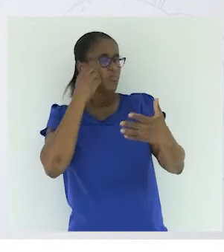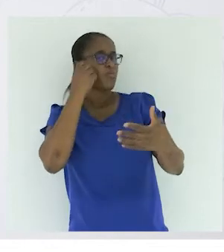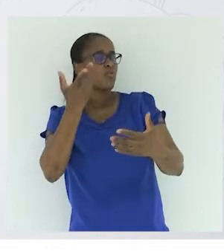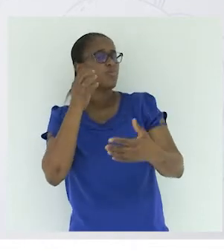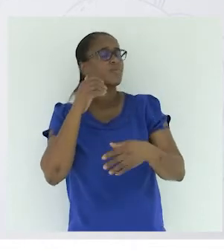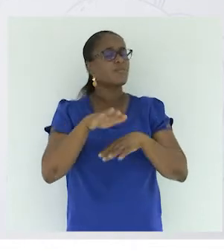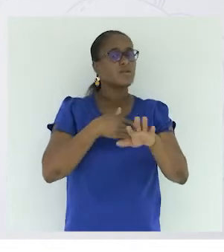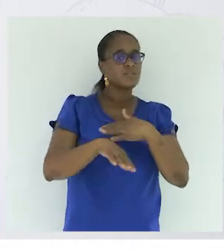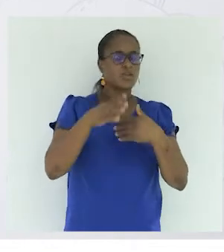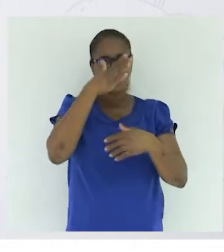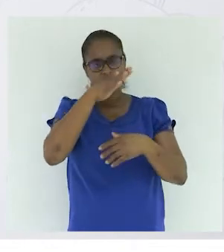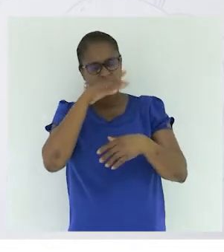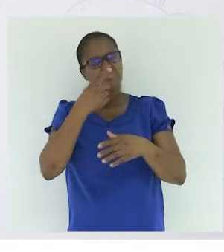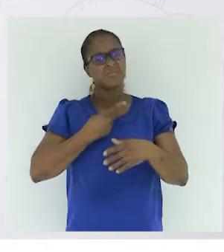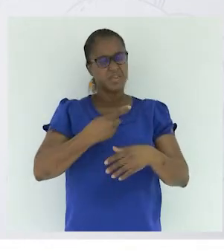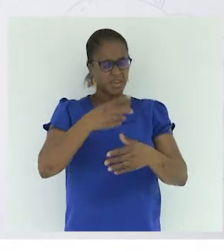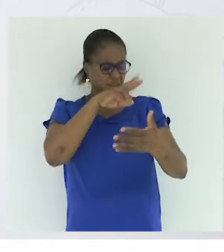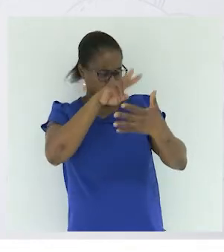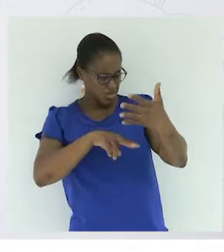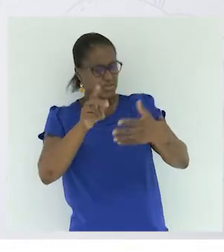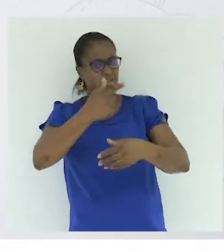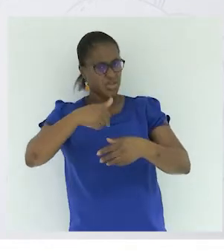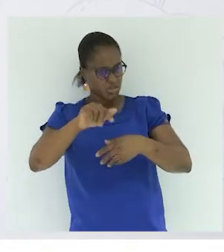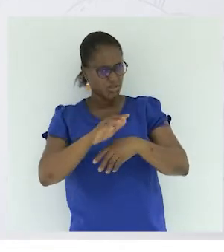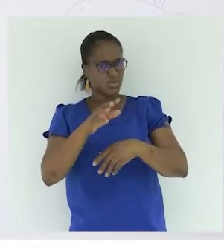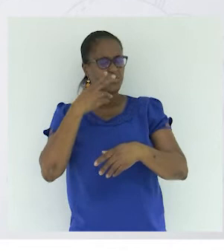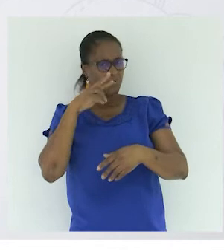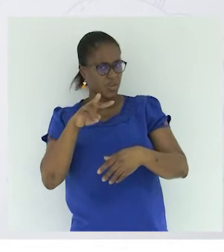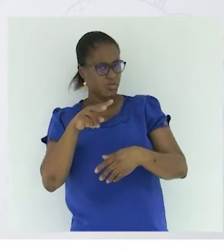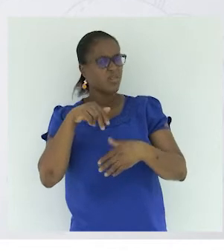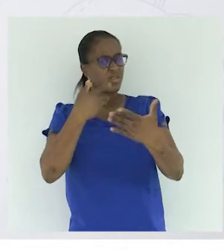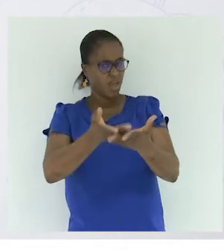uma atividade. Será que o texto que nós vimos dá instruções?